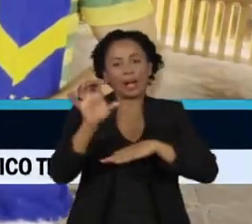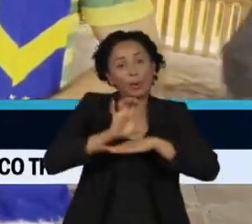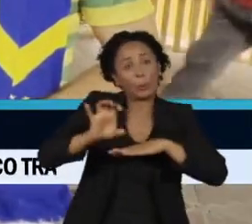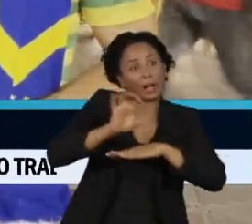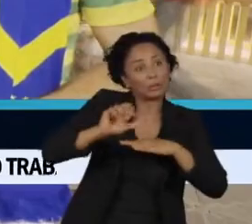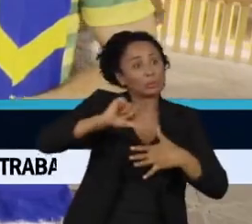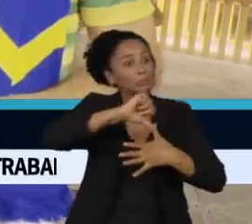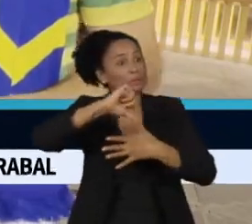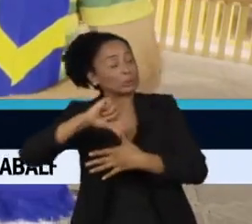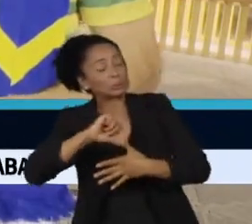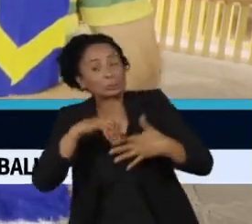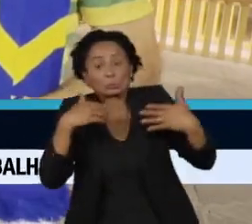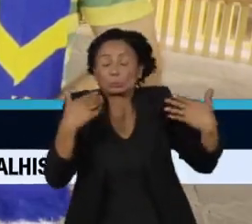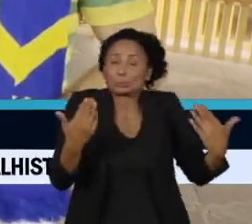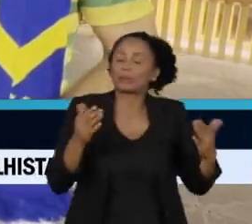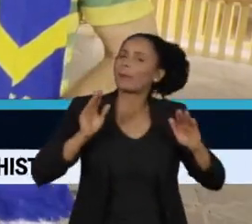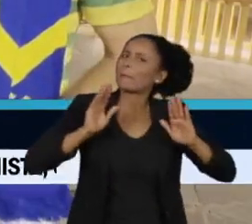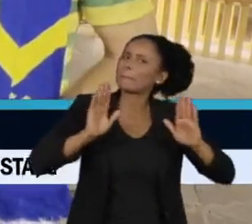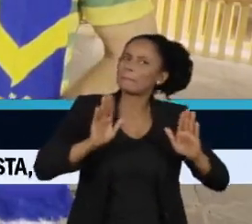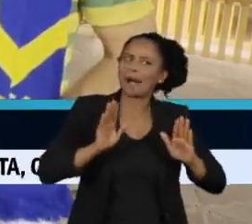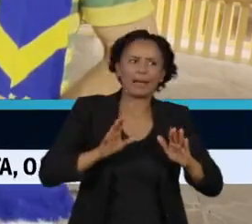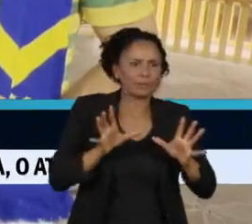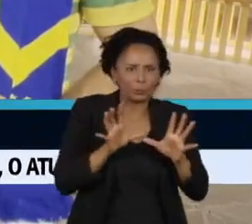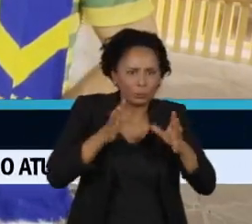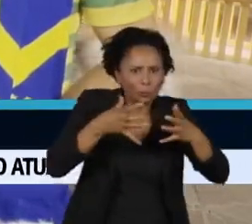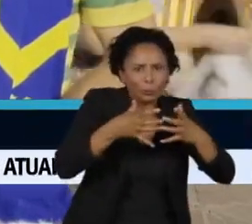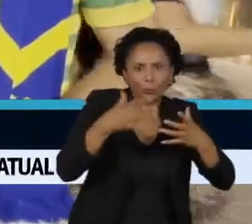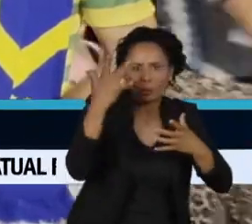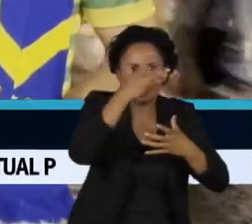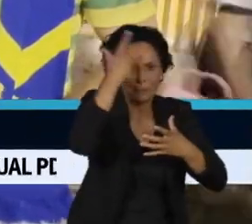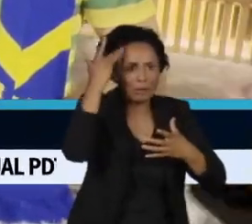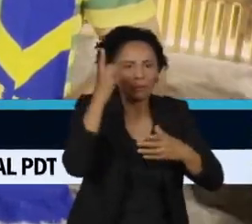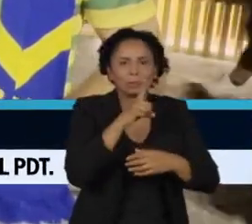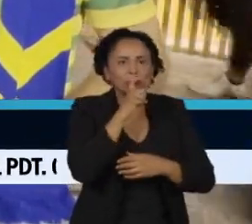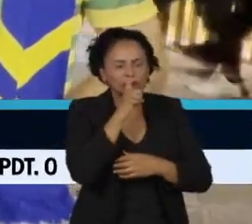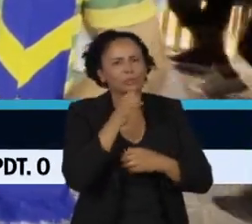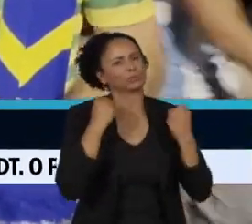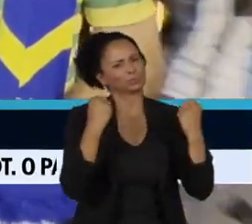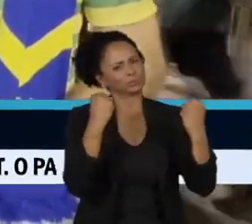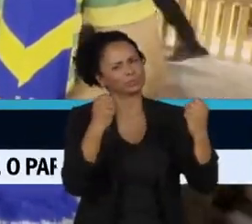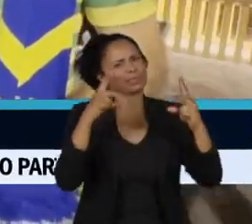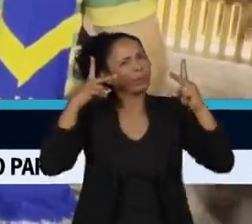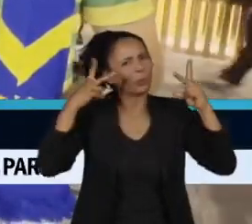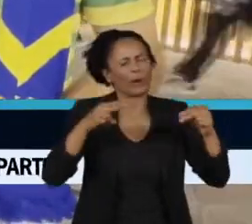do Sul, tal, tal. Mas você chega aqui, tem um pessoal do Catar, não tem como não torcer para eles também.